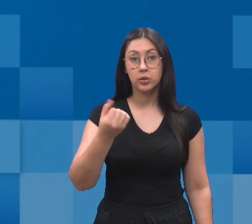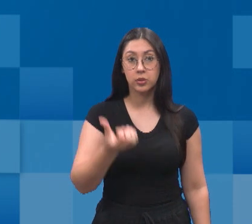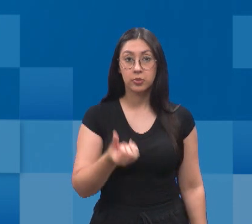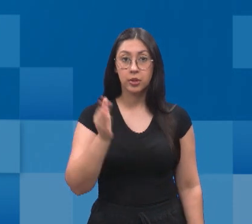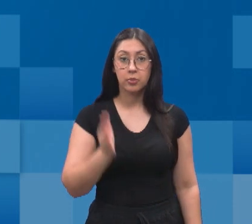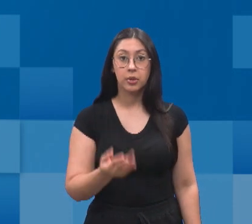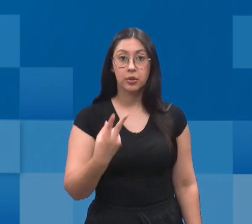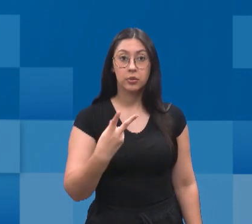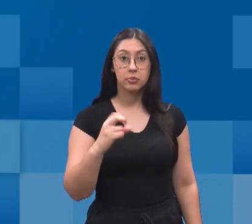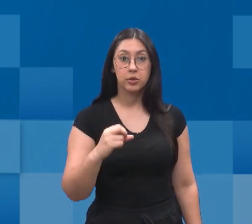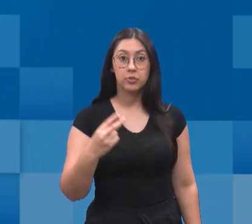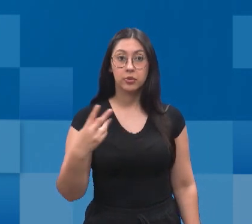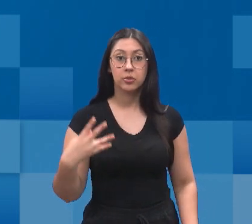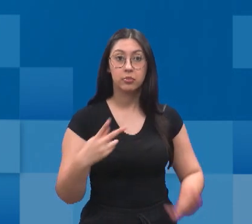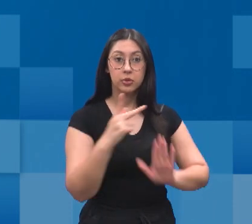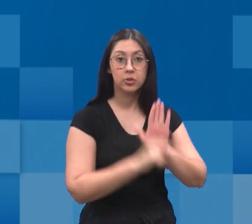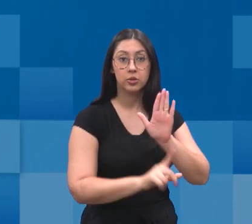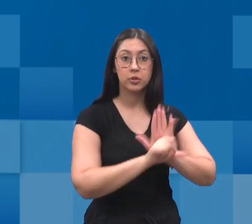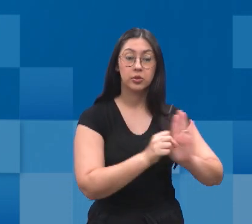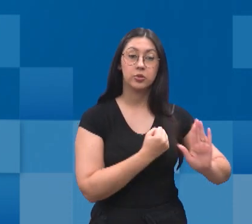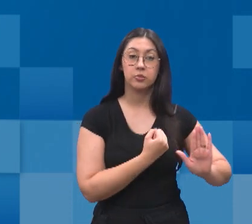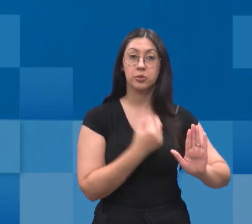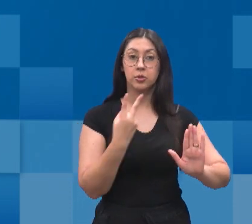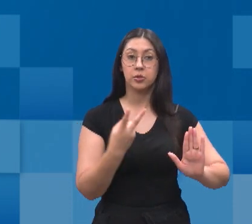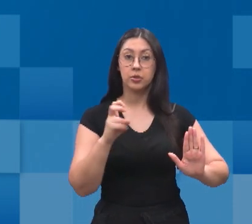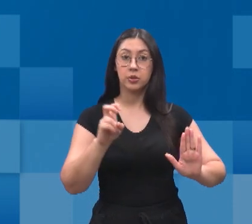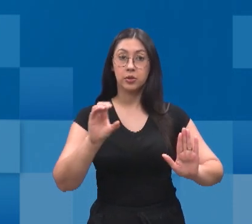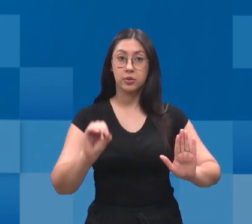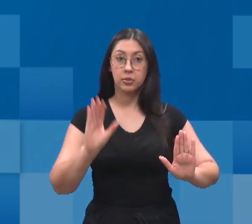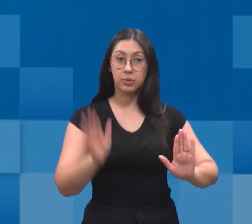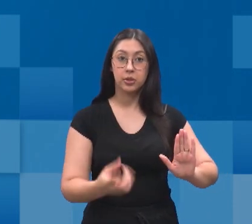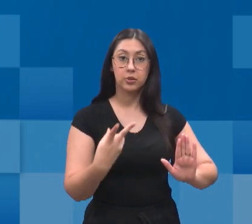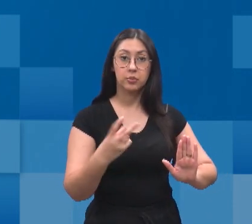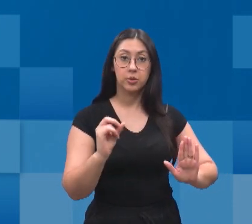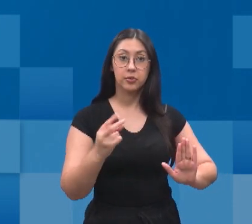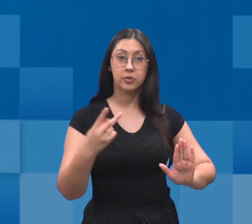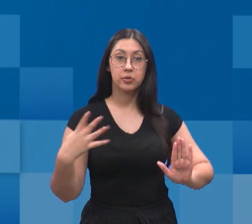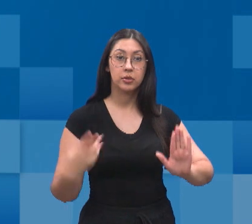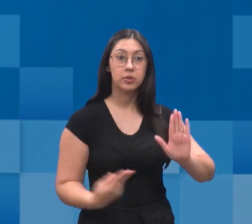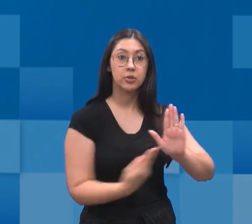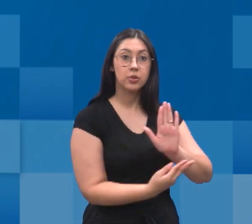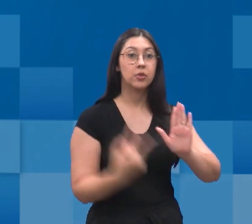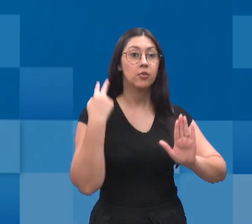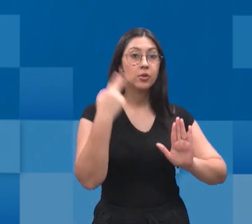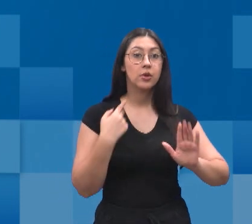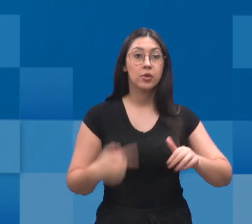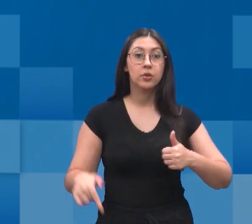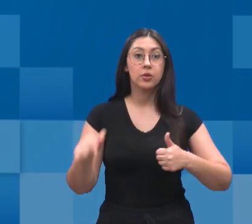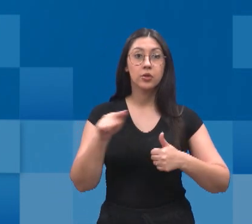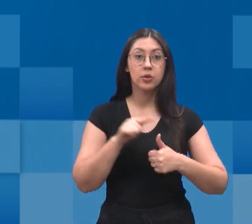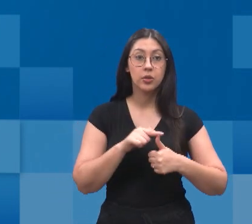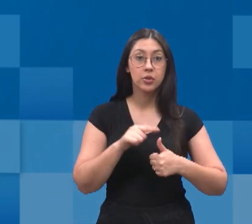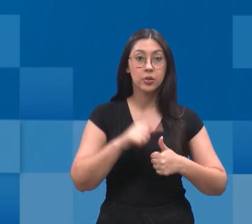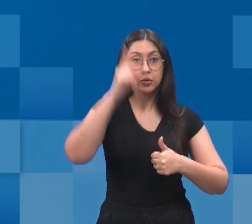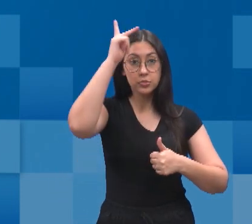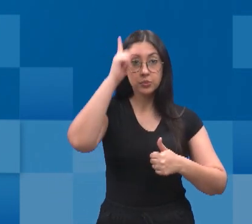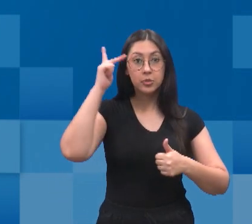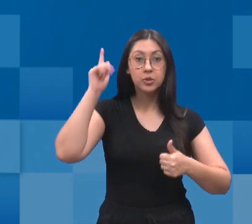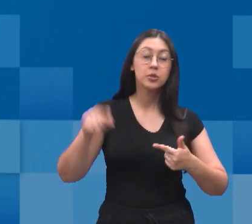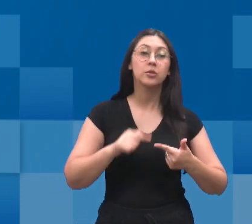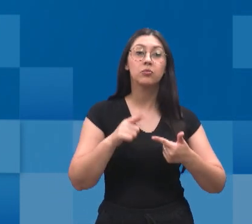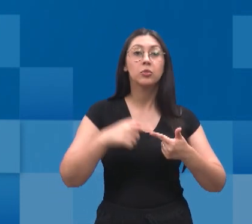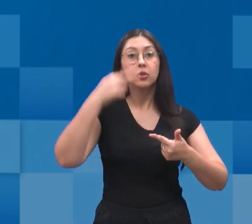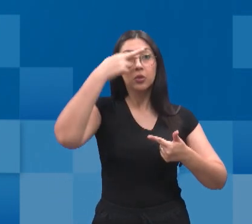8786/2024, projeto de lei número 250/2024, autoria do vereador Fernando Petit e Robertinho